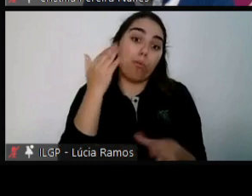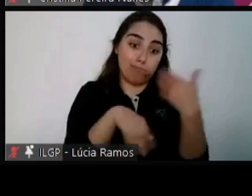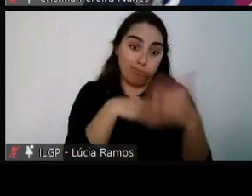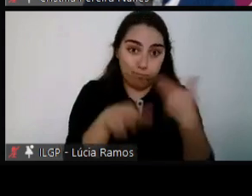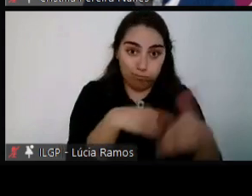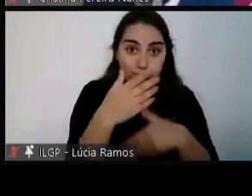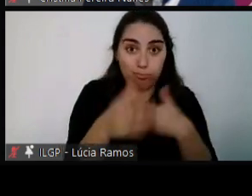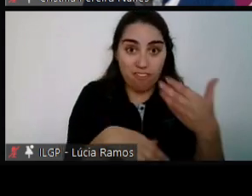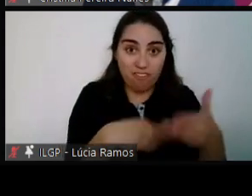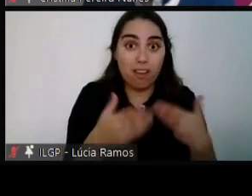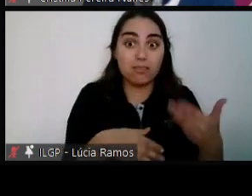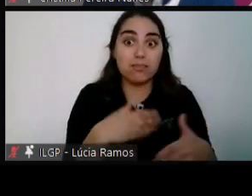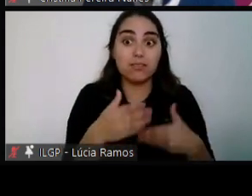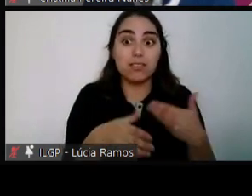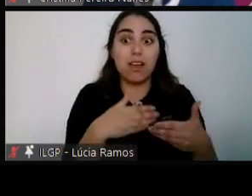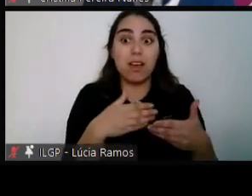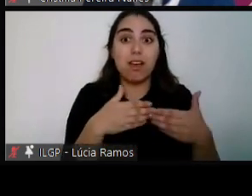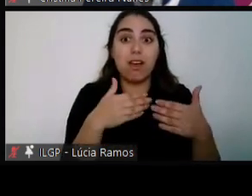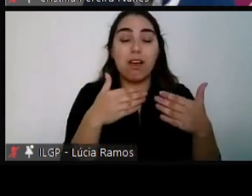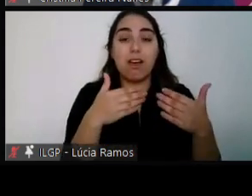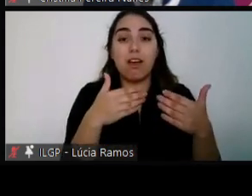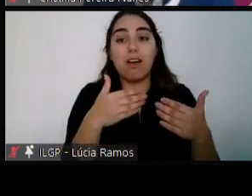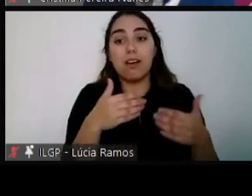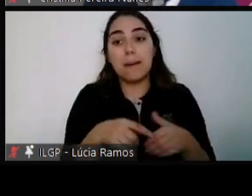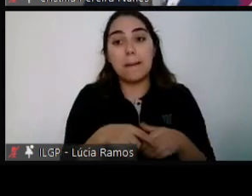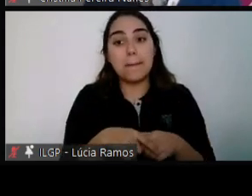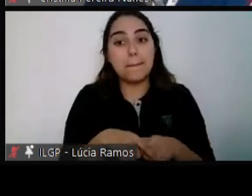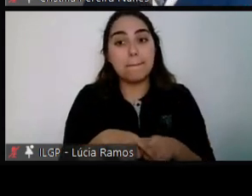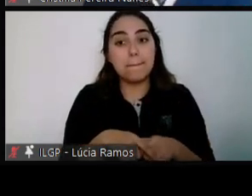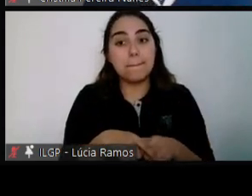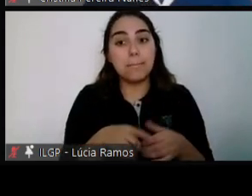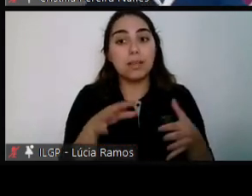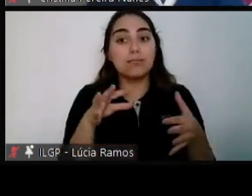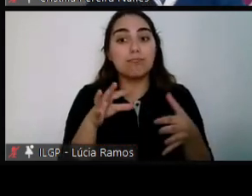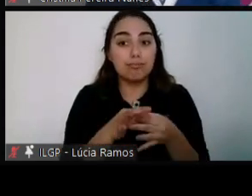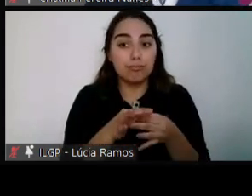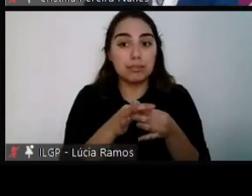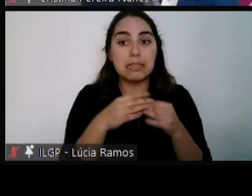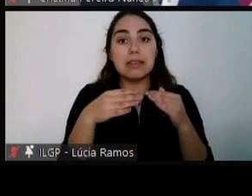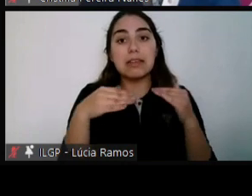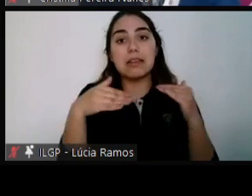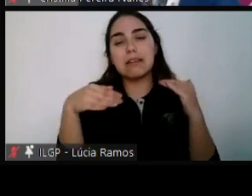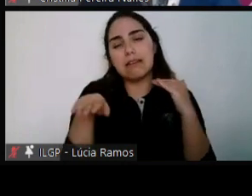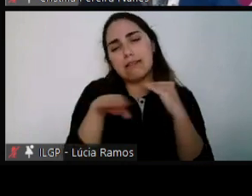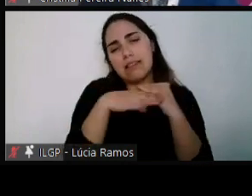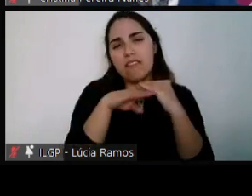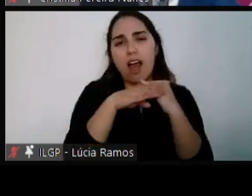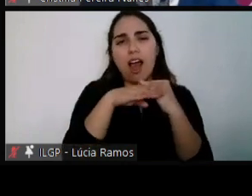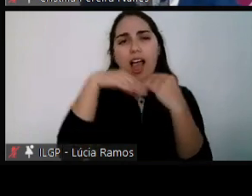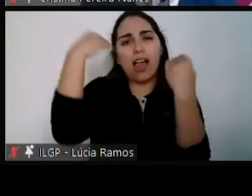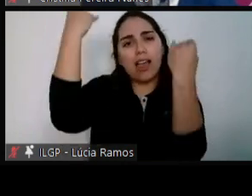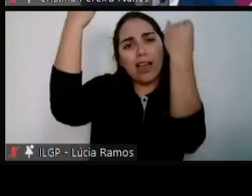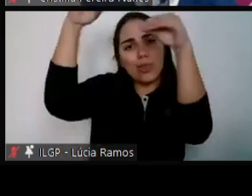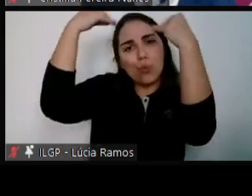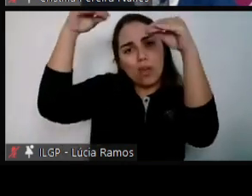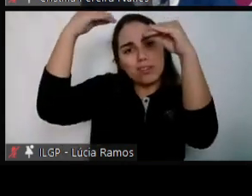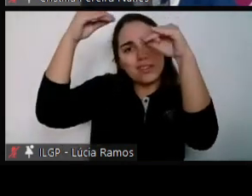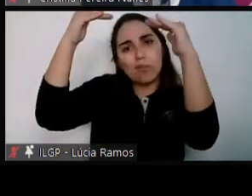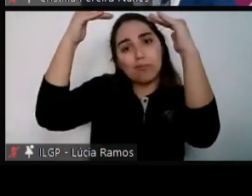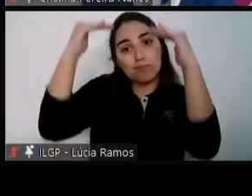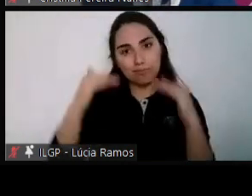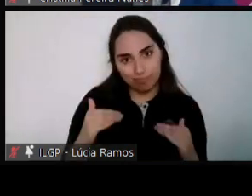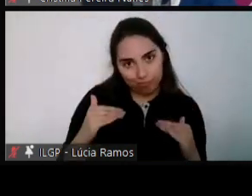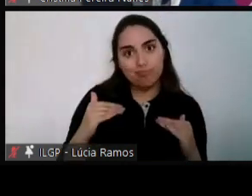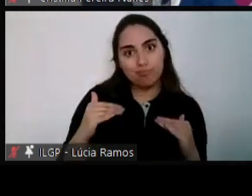inversamente proporcional e relativamente ao nosso nível de educação, portanto, nos níveis de educação mais baixos, os skills digitais também são